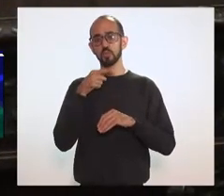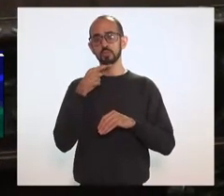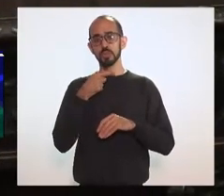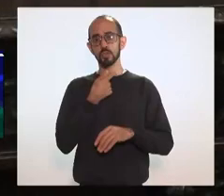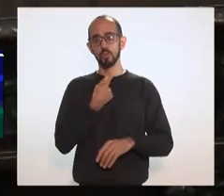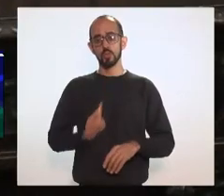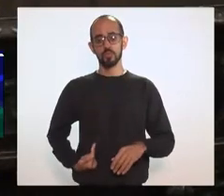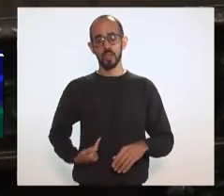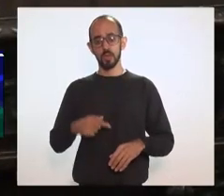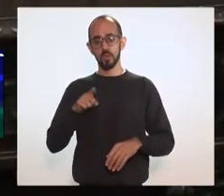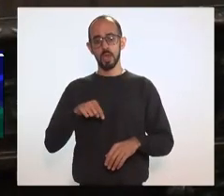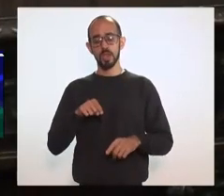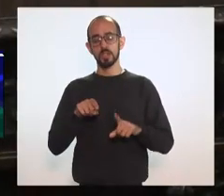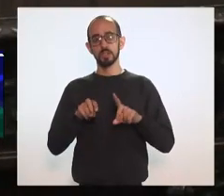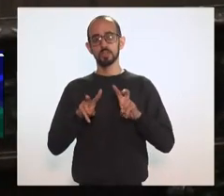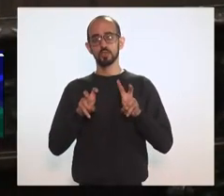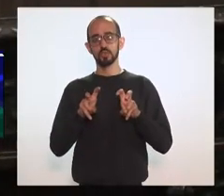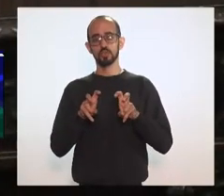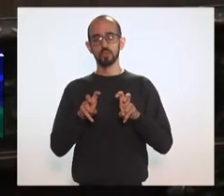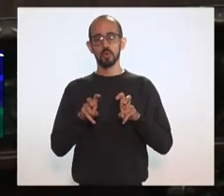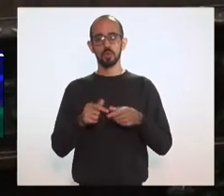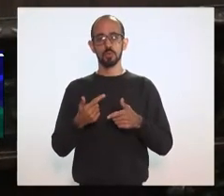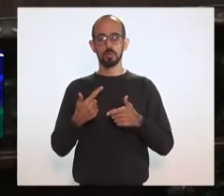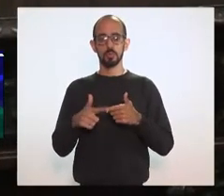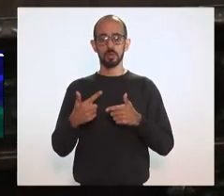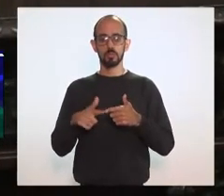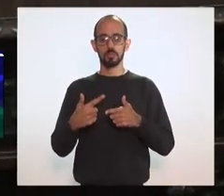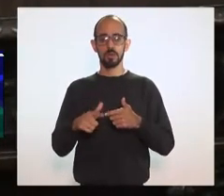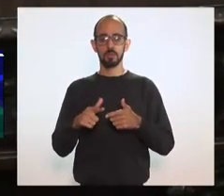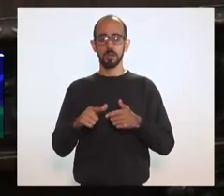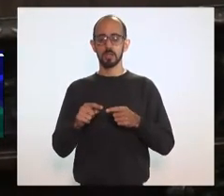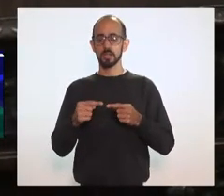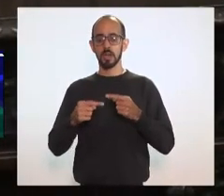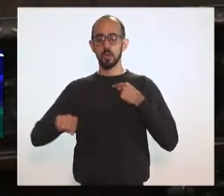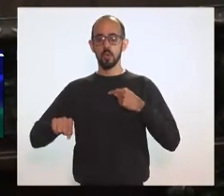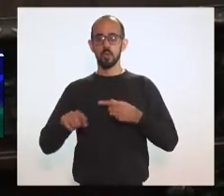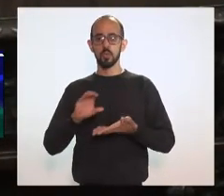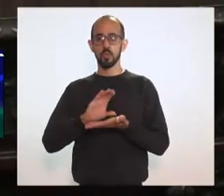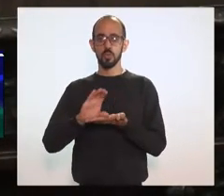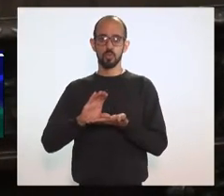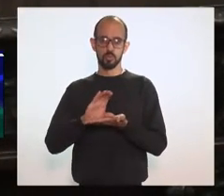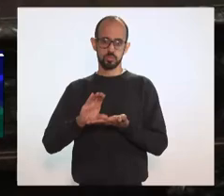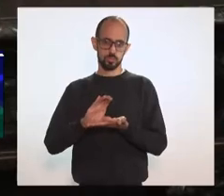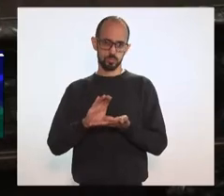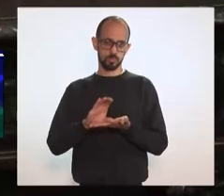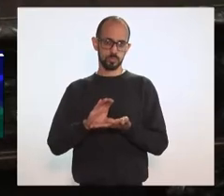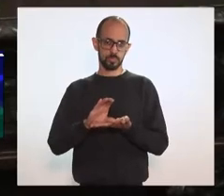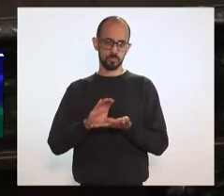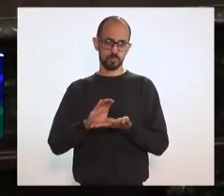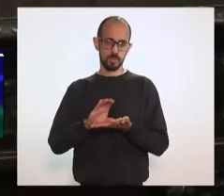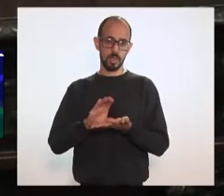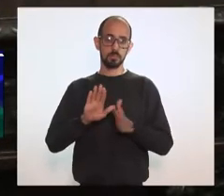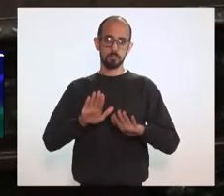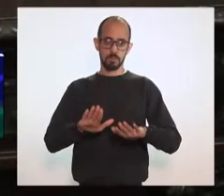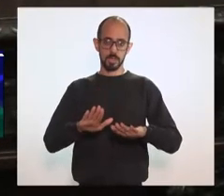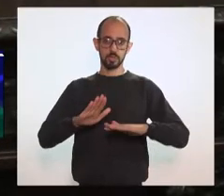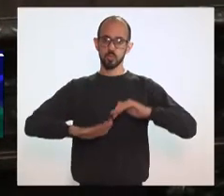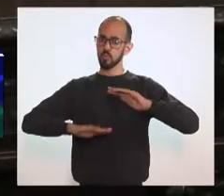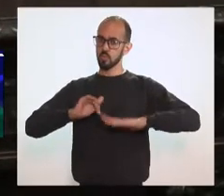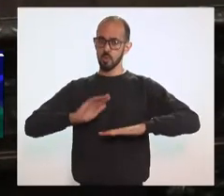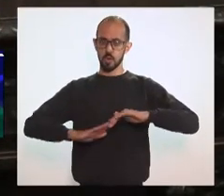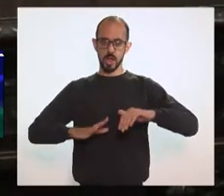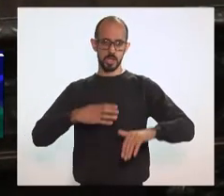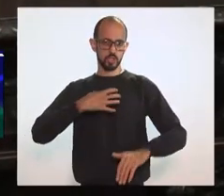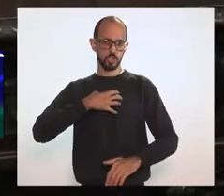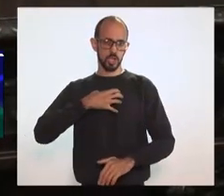o vício de constitucionalidade. Vamos ver o que dirá o STF. De qualquer maneira, deputada Renata Souza, deputado Rodrigo